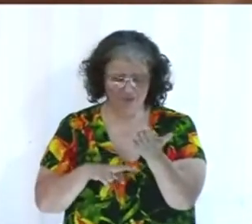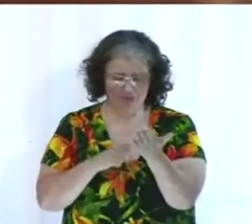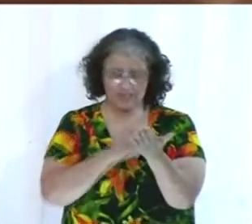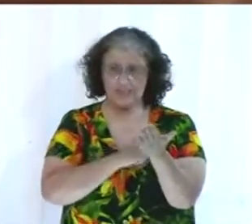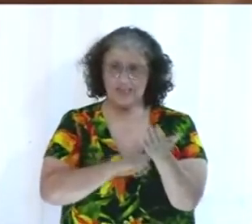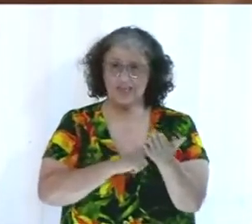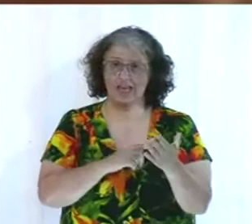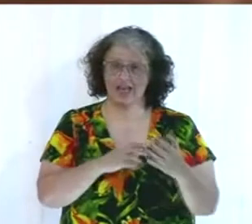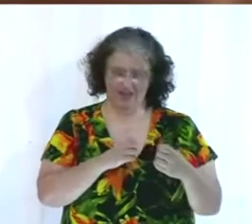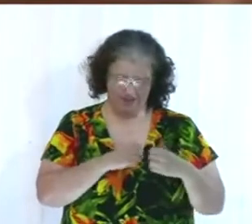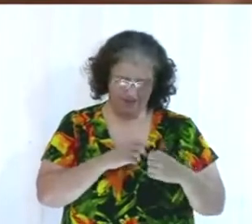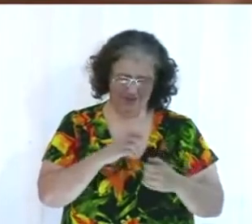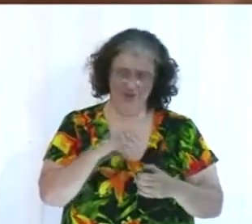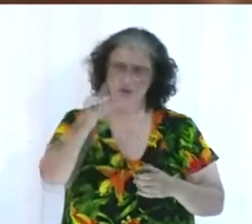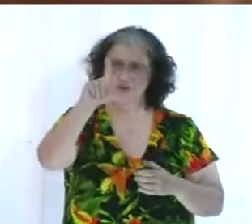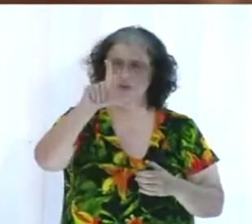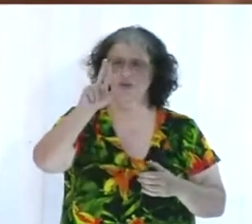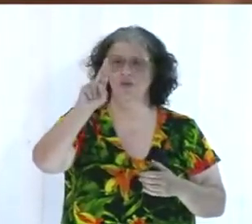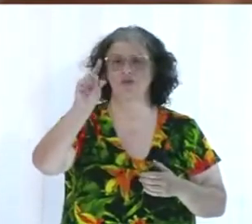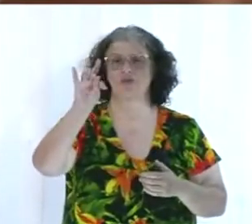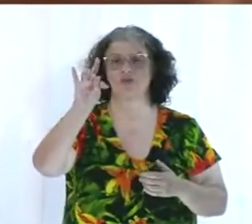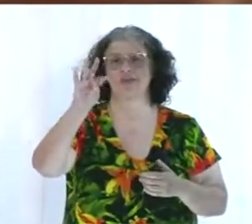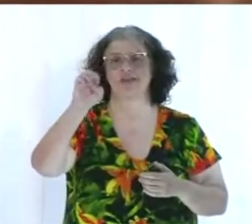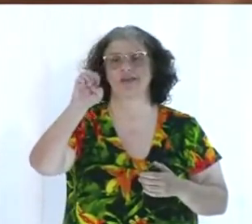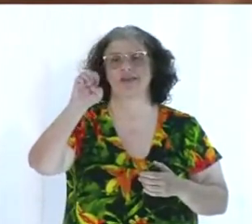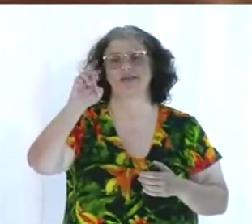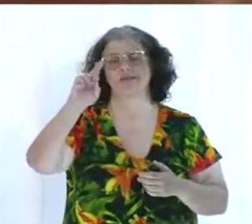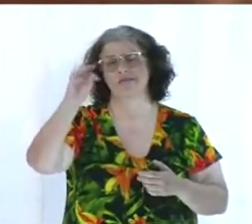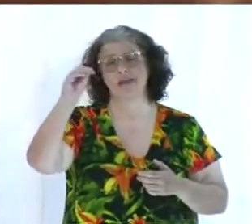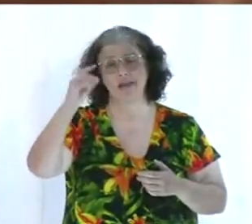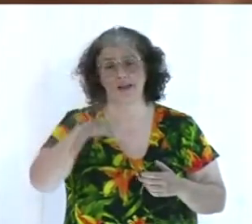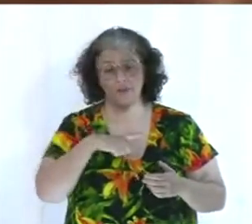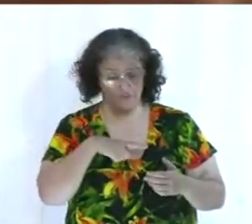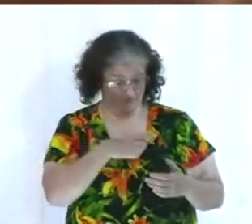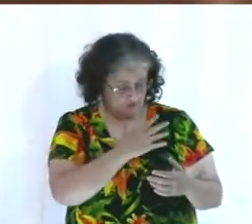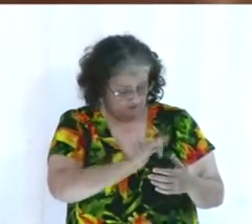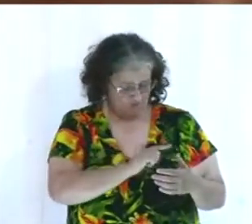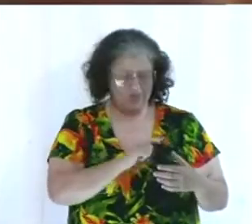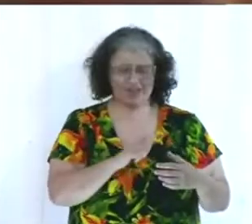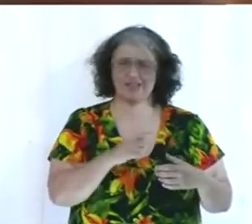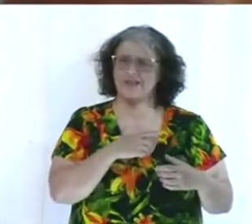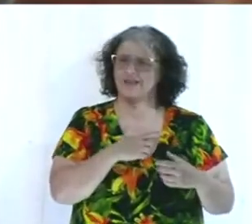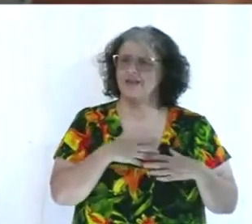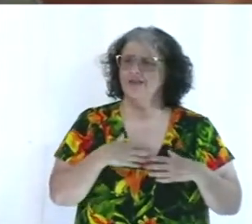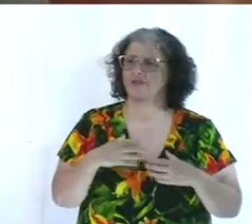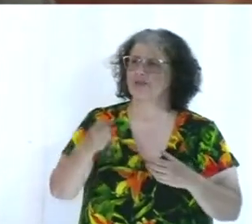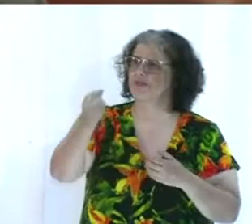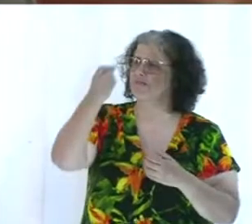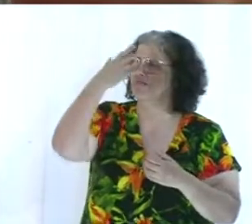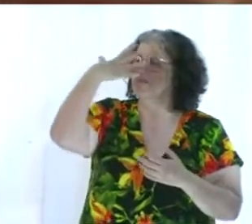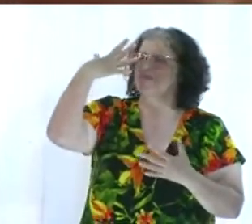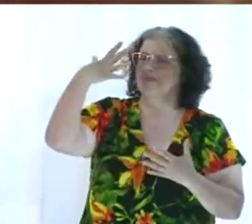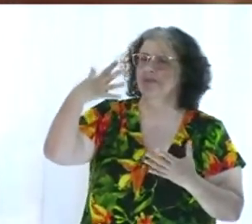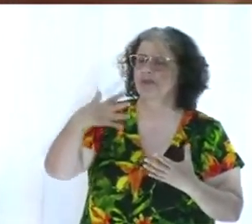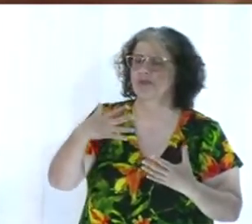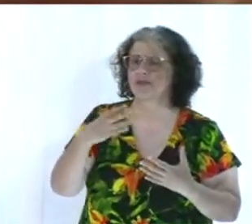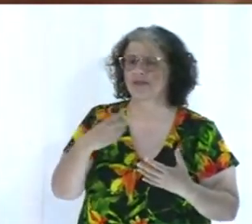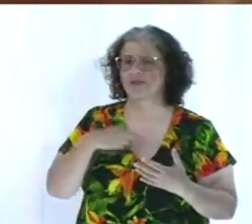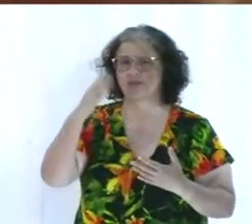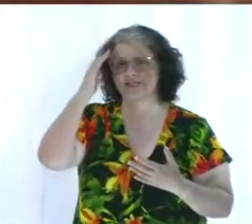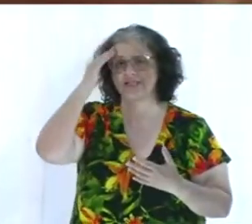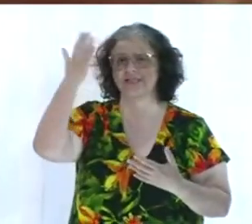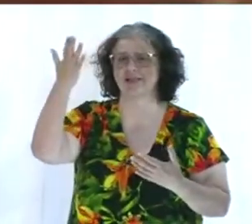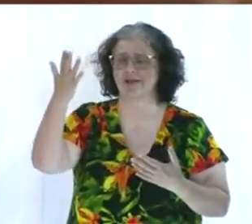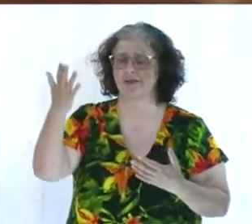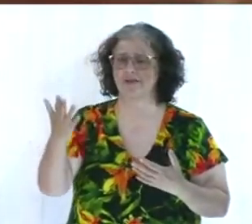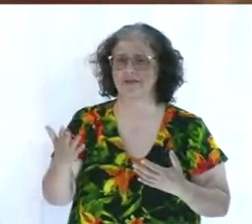penitência, não era comprando perdão, mas era pela graça, pelo poder do Evangelho que ele seria salvo, e ele foi. E o